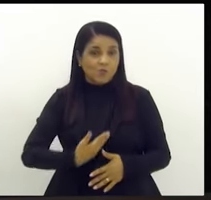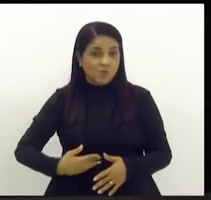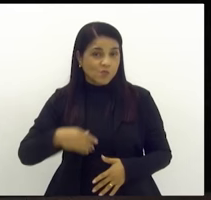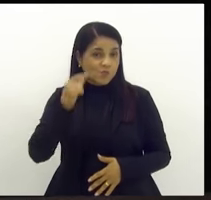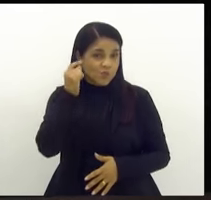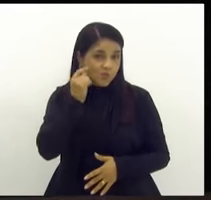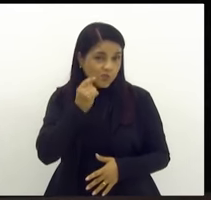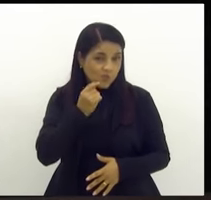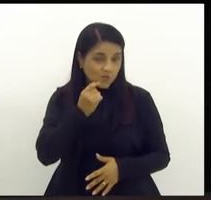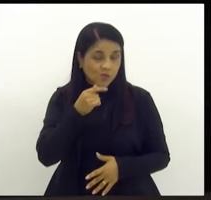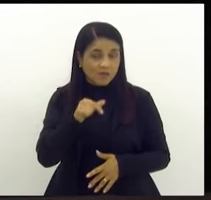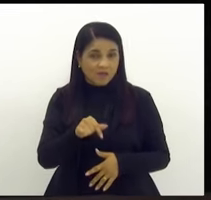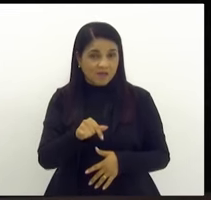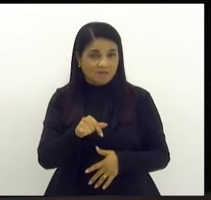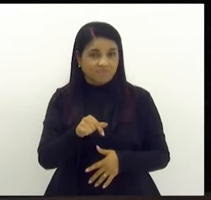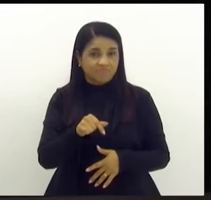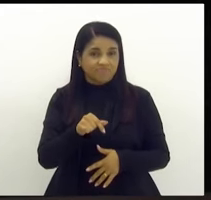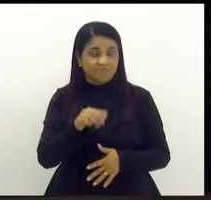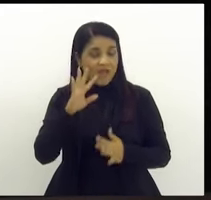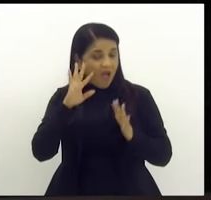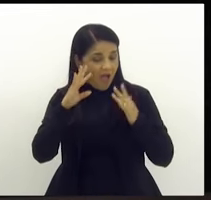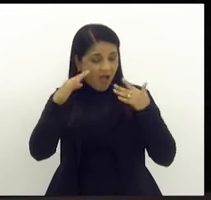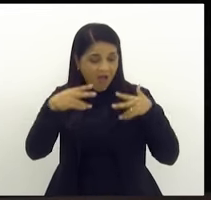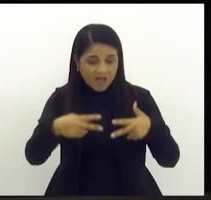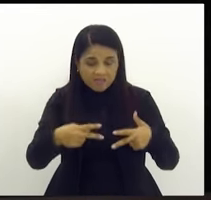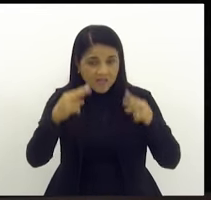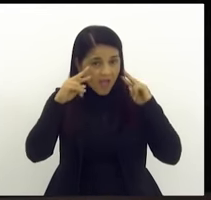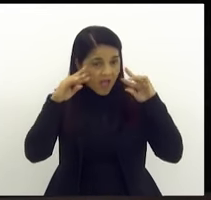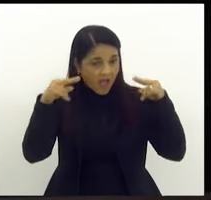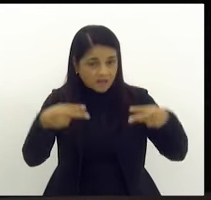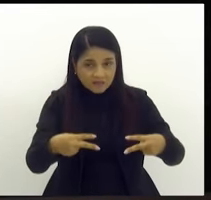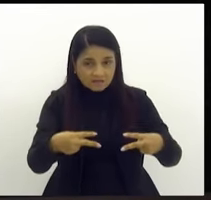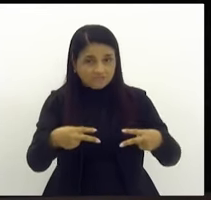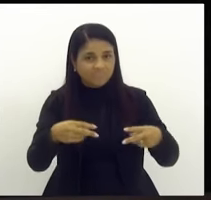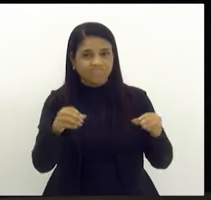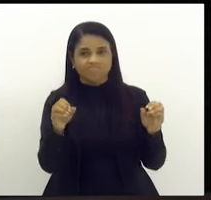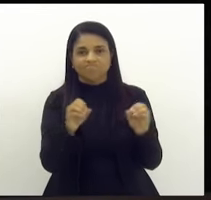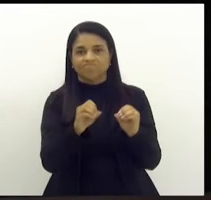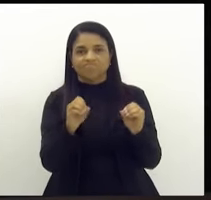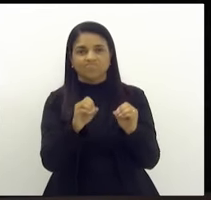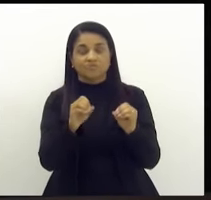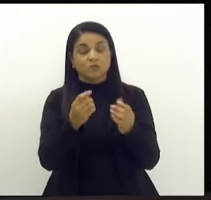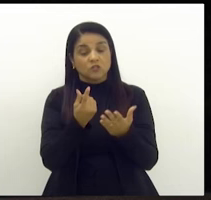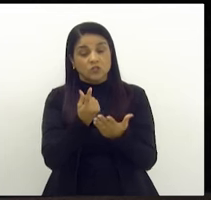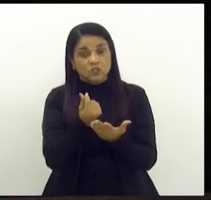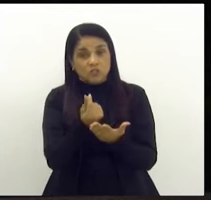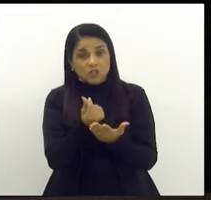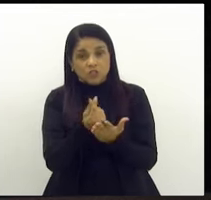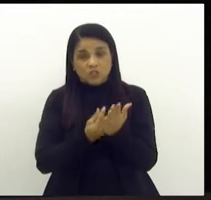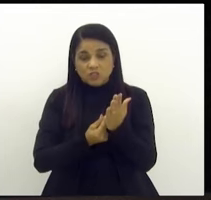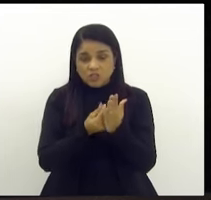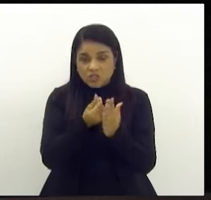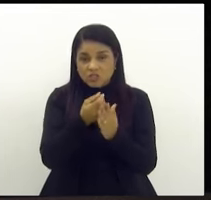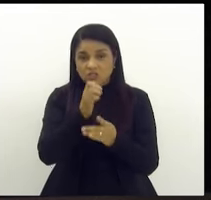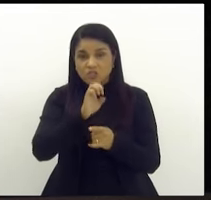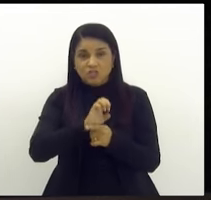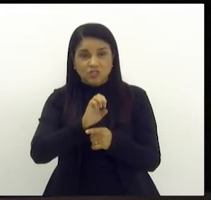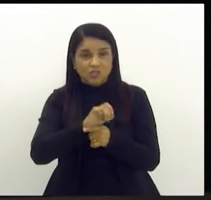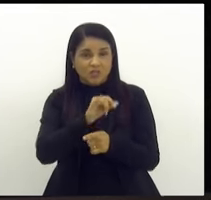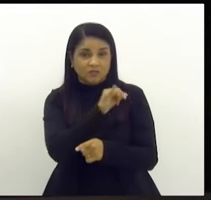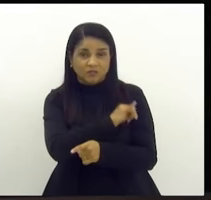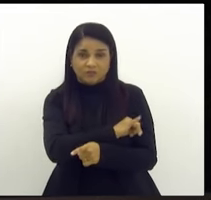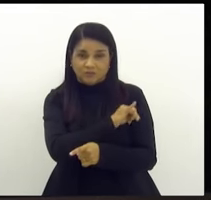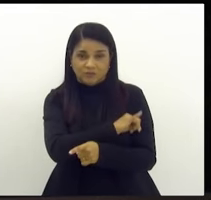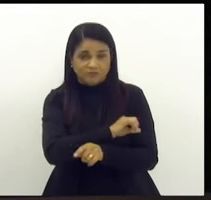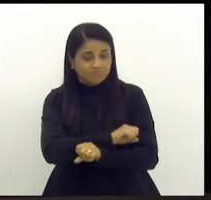fazendo é não ter atenção a à situação financeira do Estado do Rio de Janeiro e é